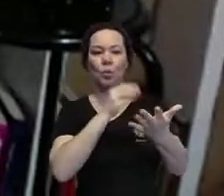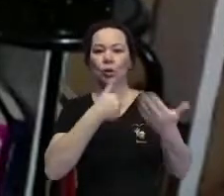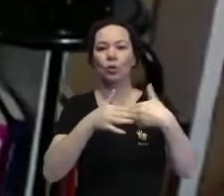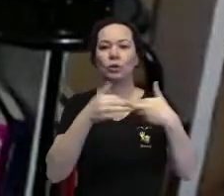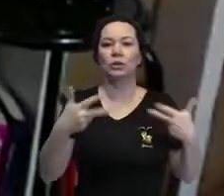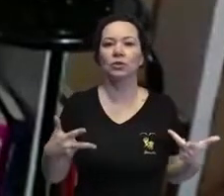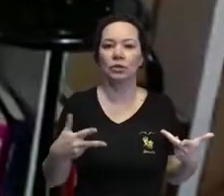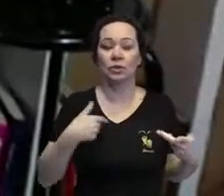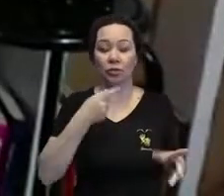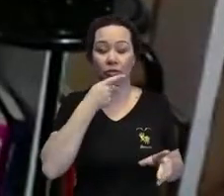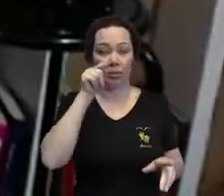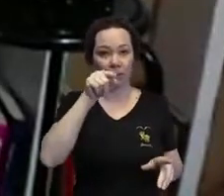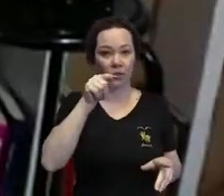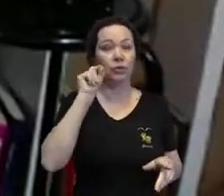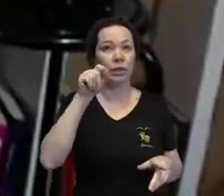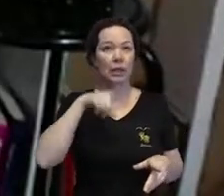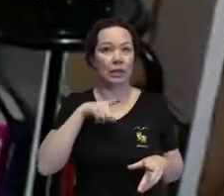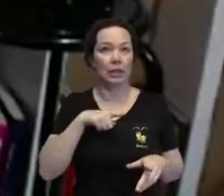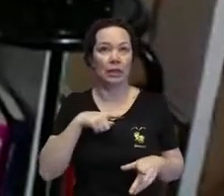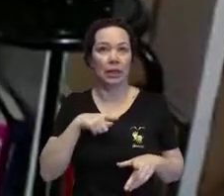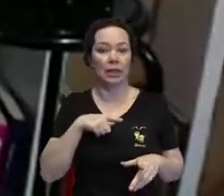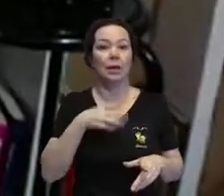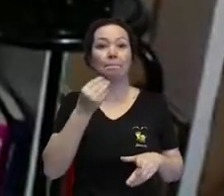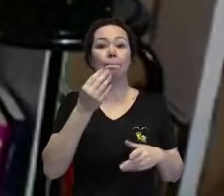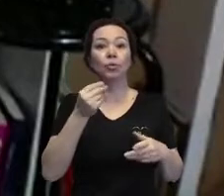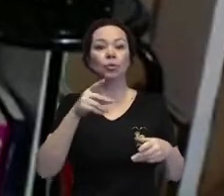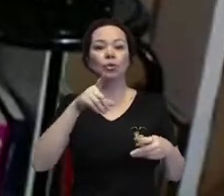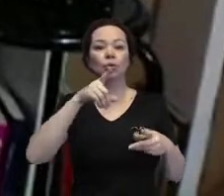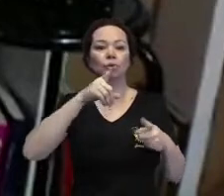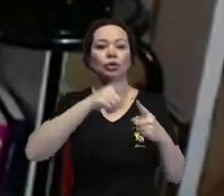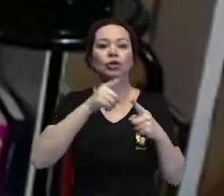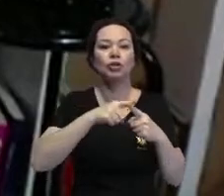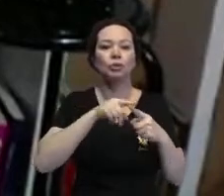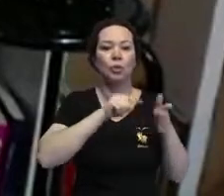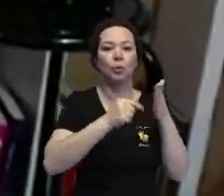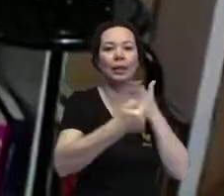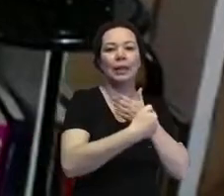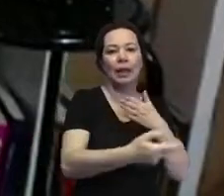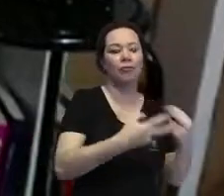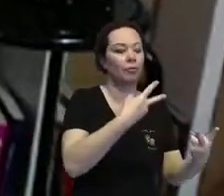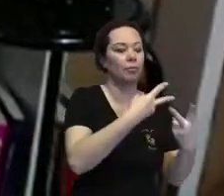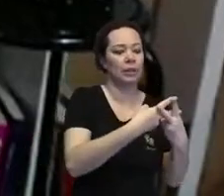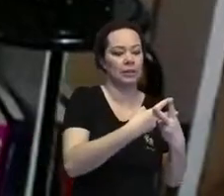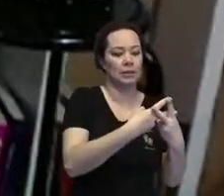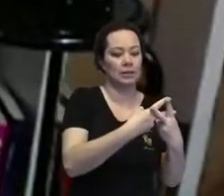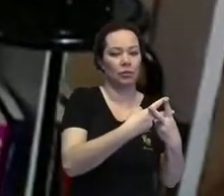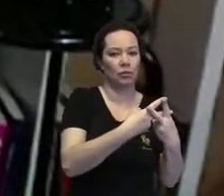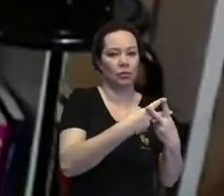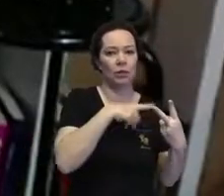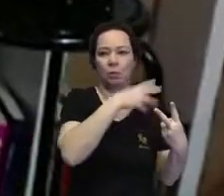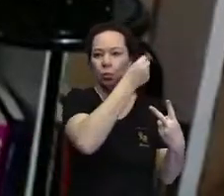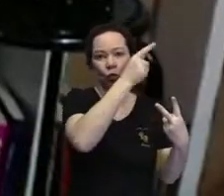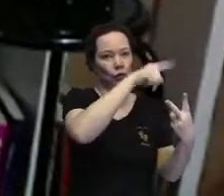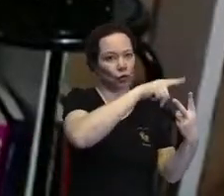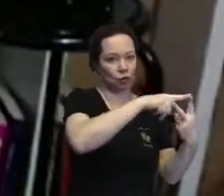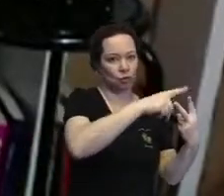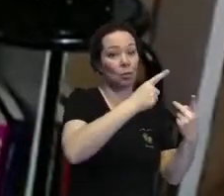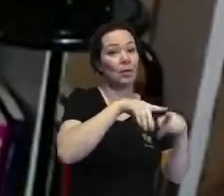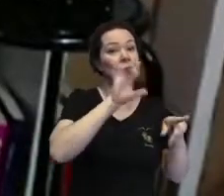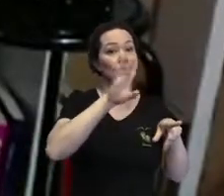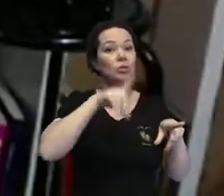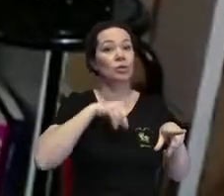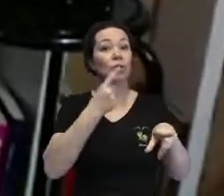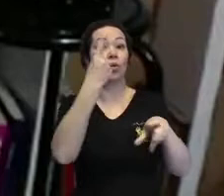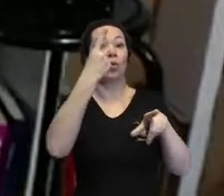mantra. Existem vários tipos de prisões, mas só existe um tipo de liberdade. A que me contempla e a